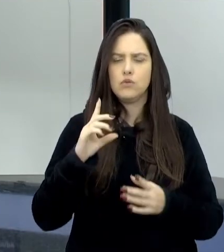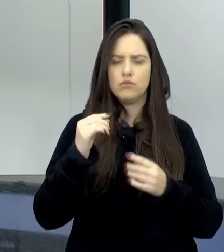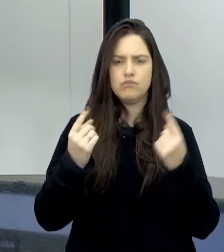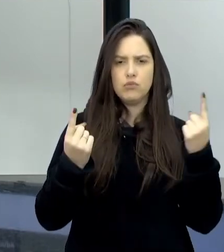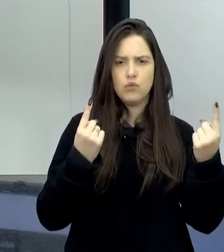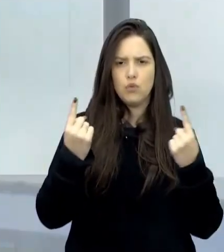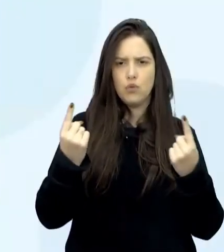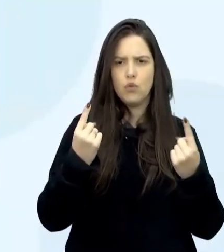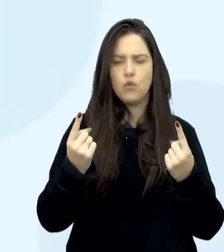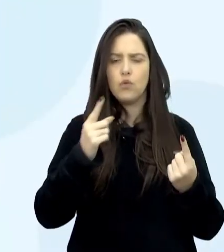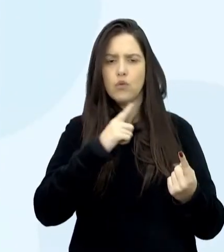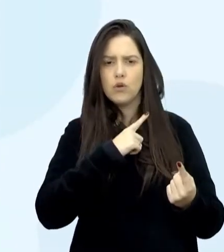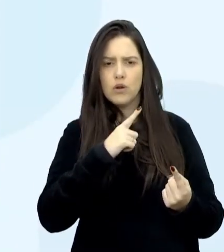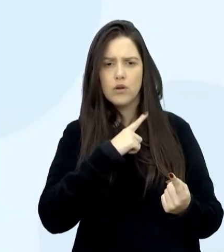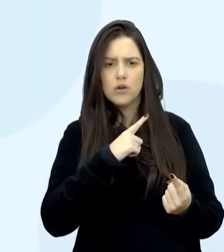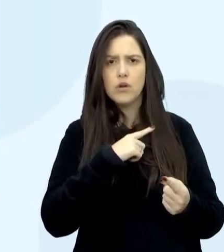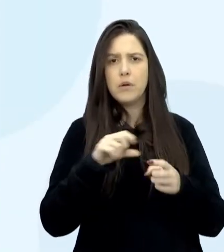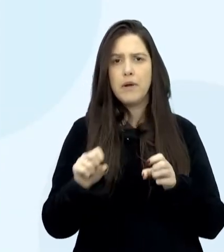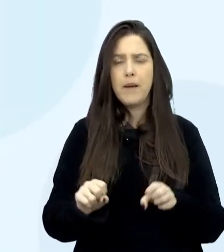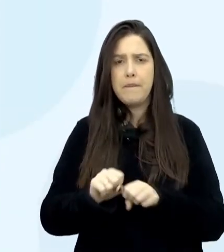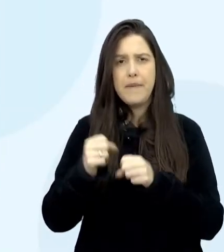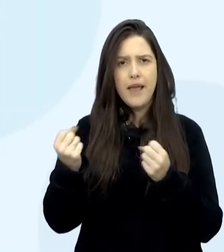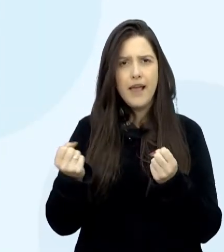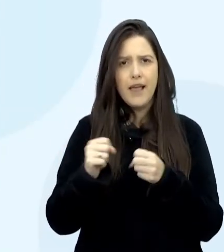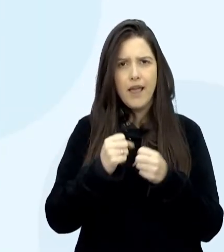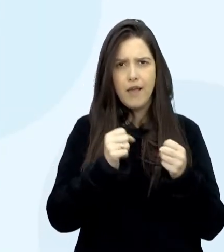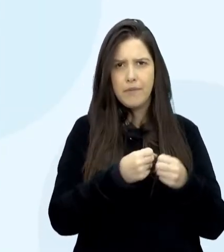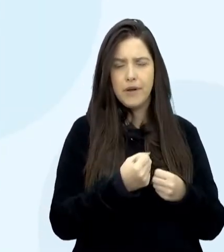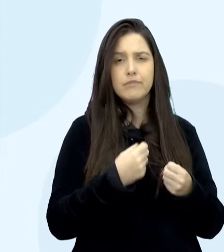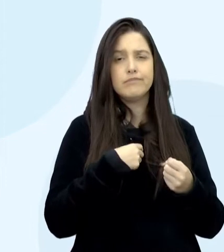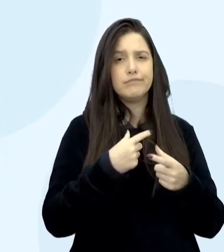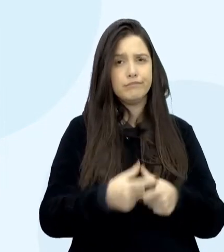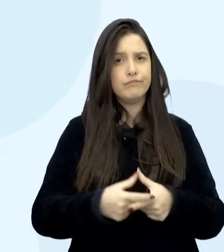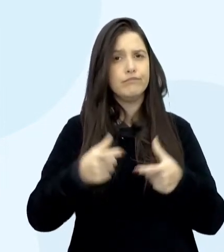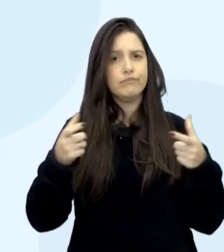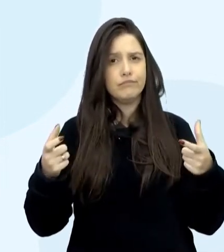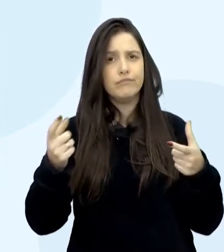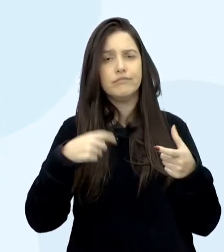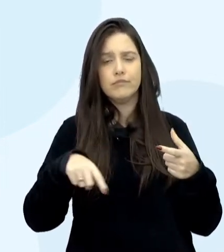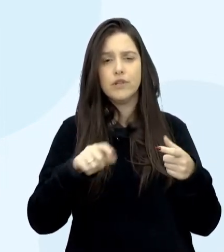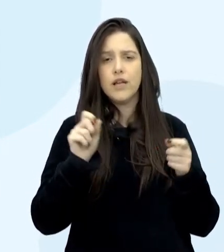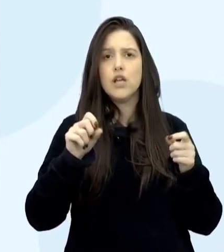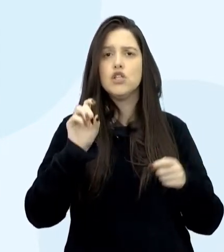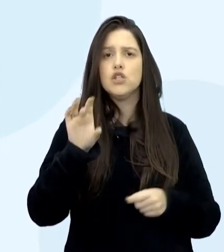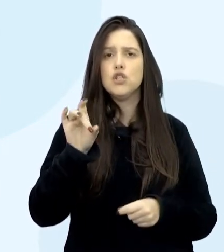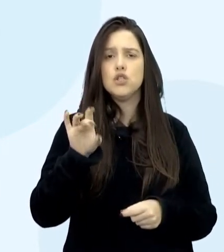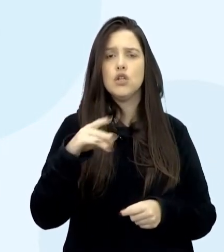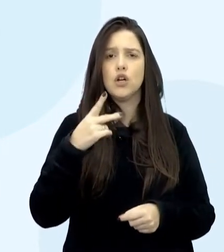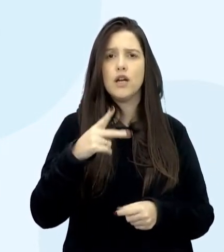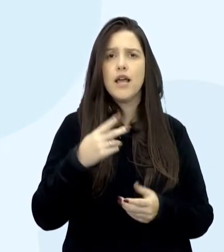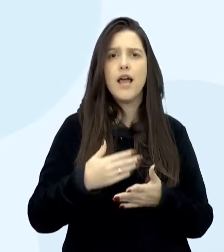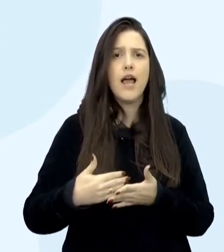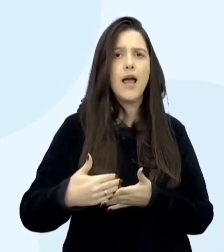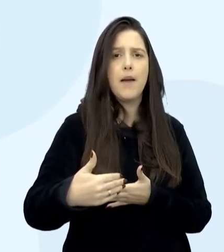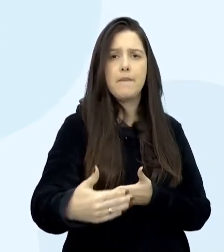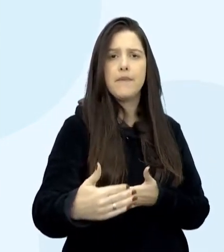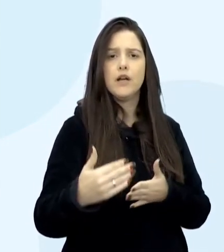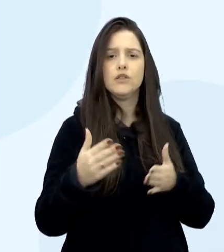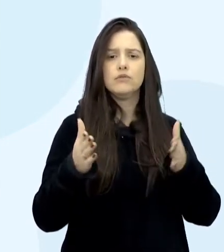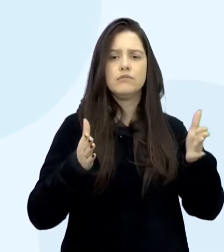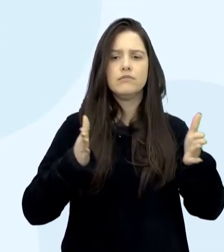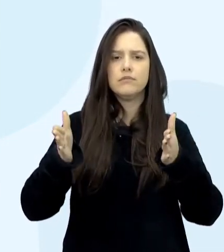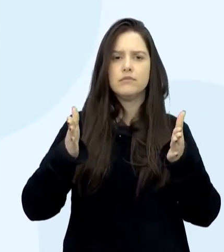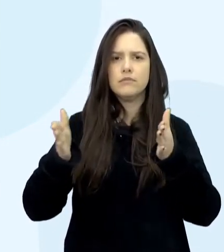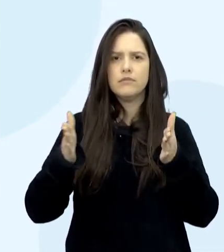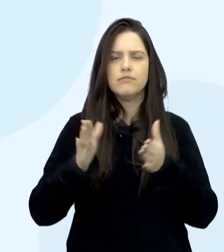a gente tem aí uma queda brusca, né? Muito grande aqui, daqui até aqui. Só que, a partir de um determinado tempo, essa queda